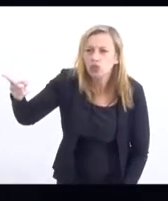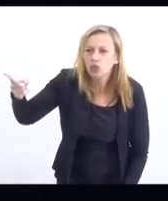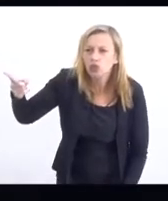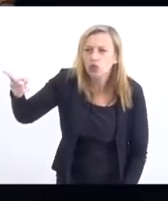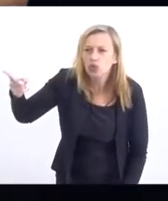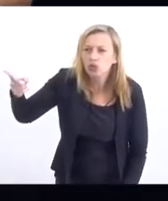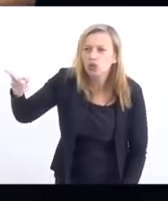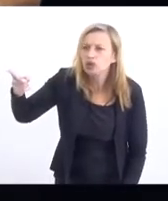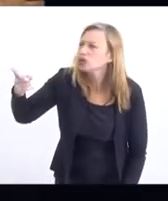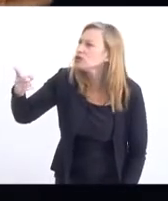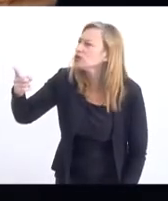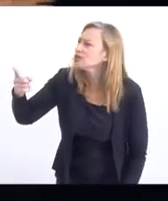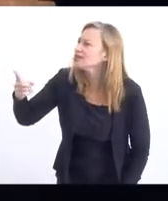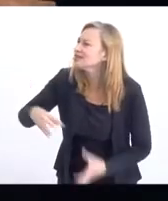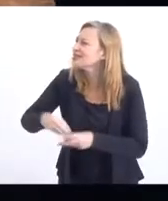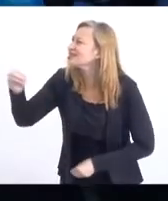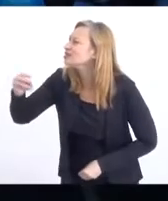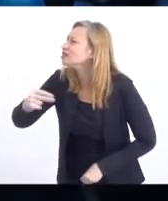ele já saiu daí?